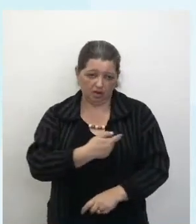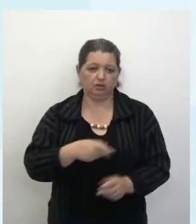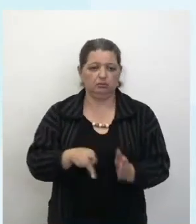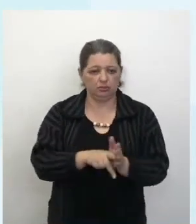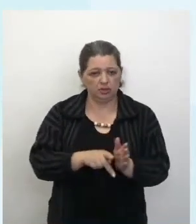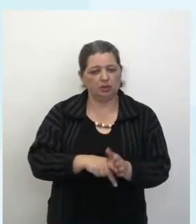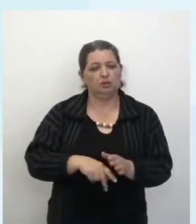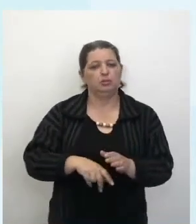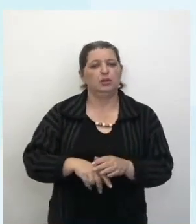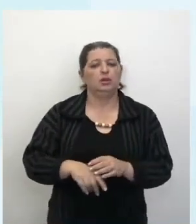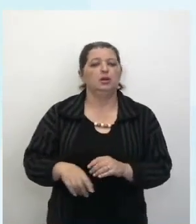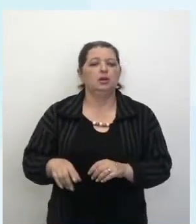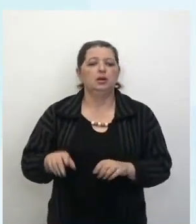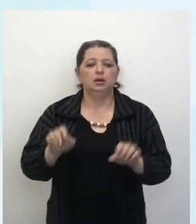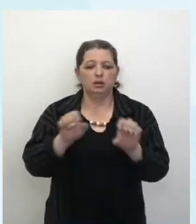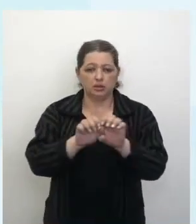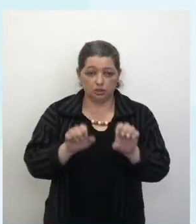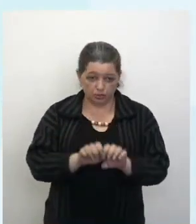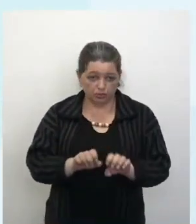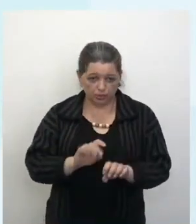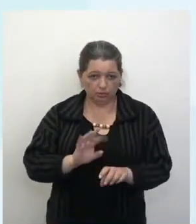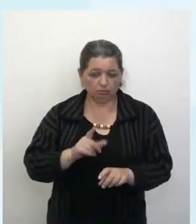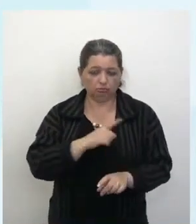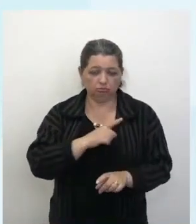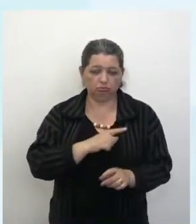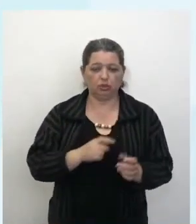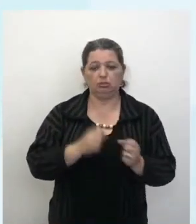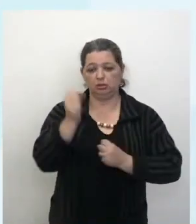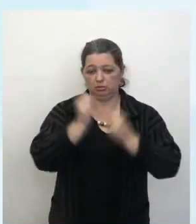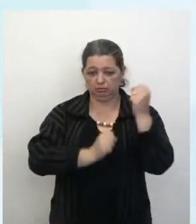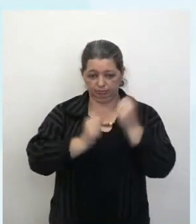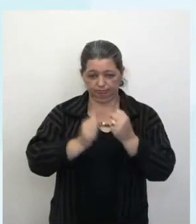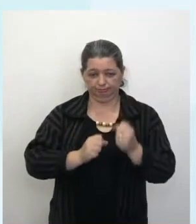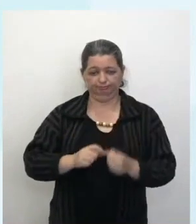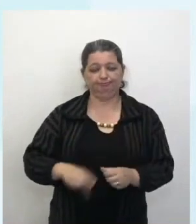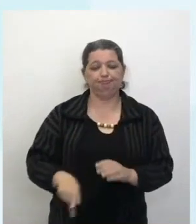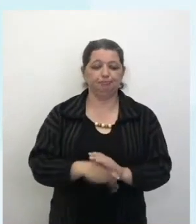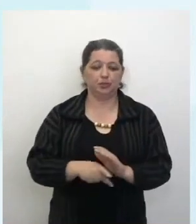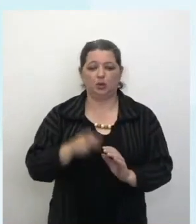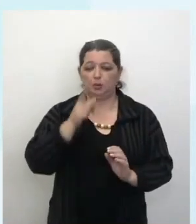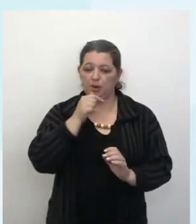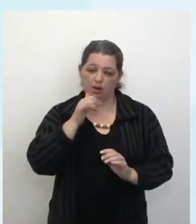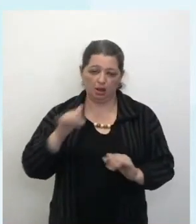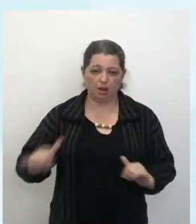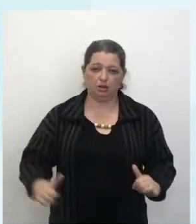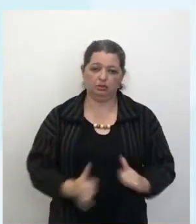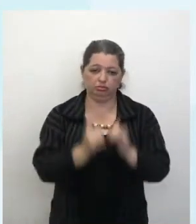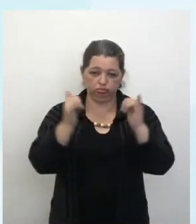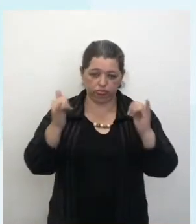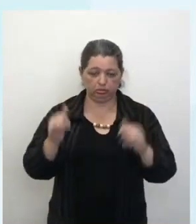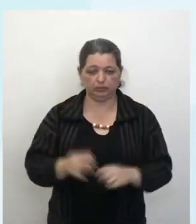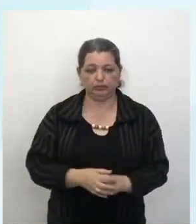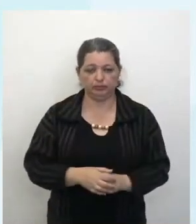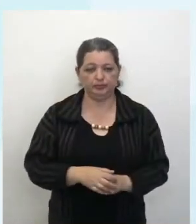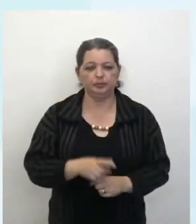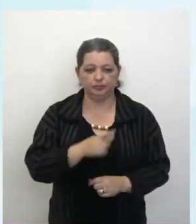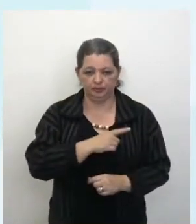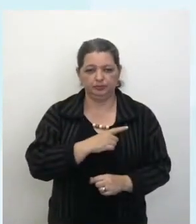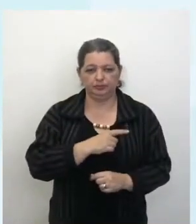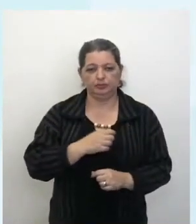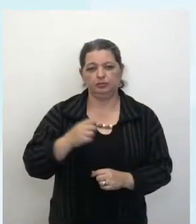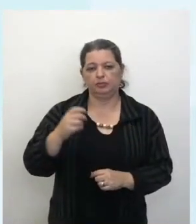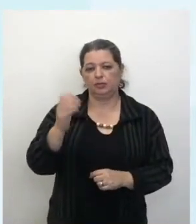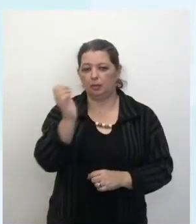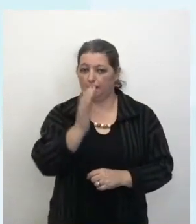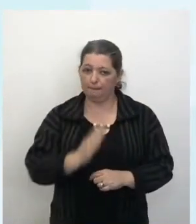marcado aqui com o exemplo pela companhia Siderúrgica Nacional inclusive que tá na Esfera das relações do Brasil com os Estados